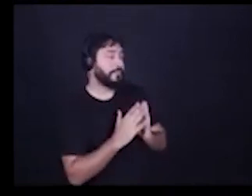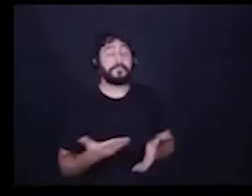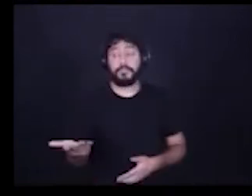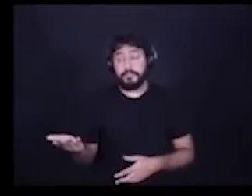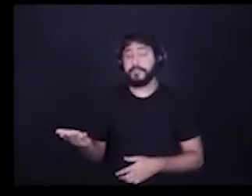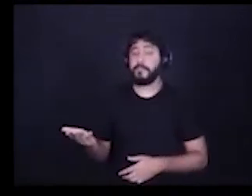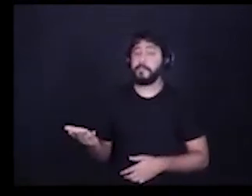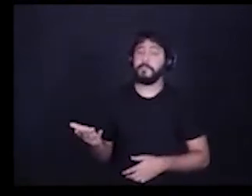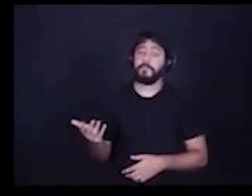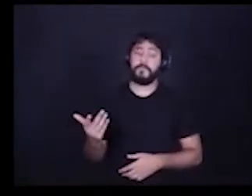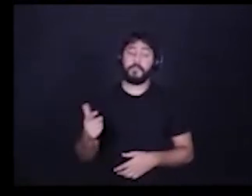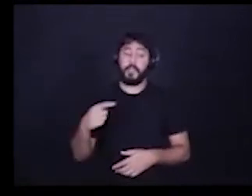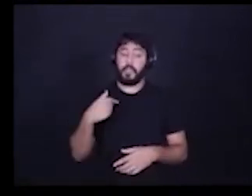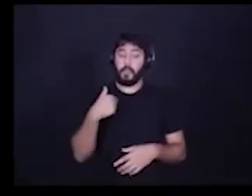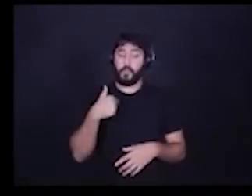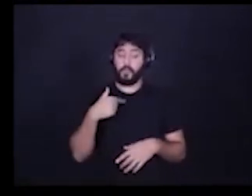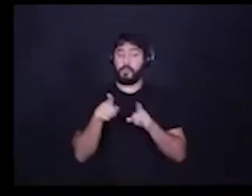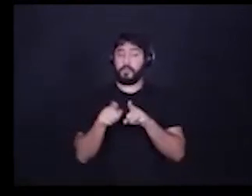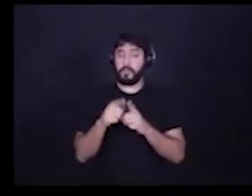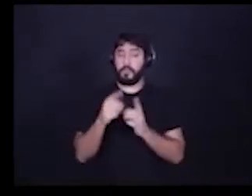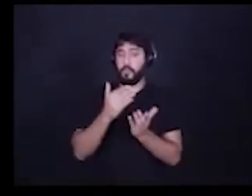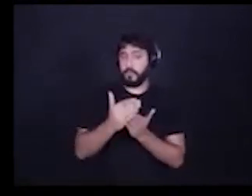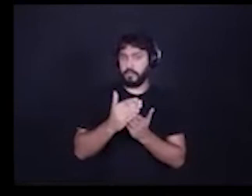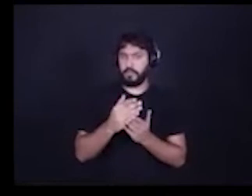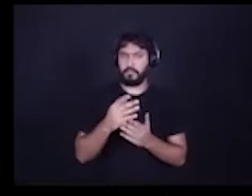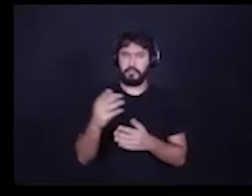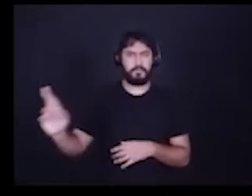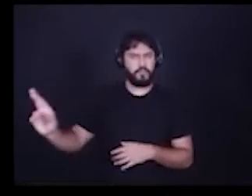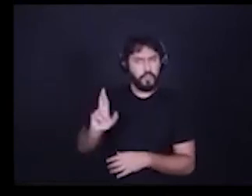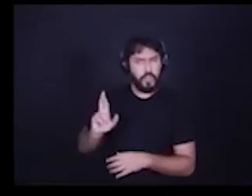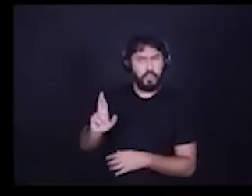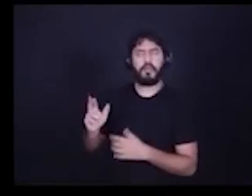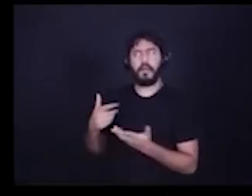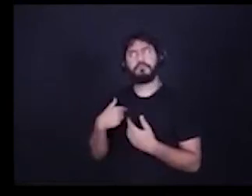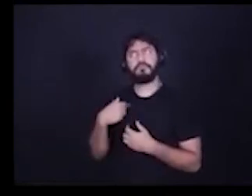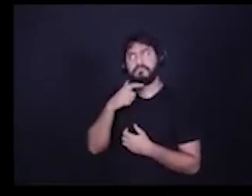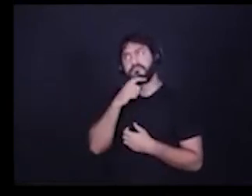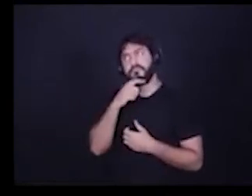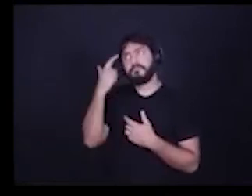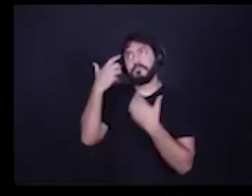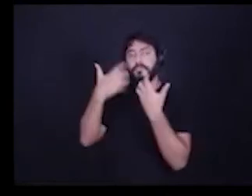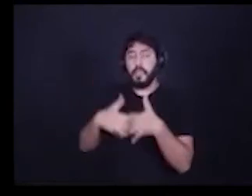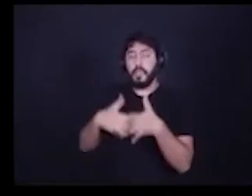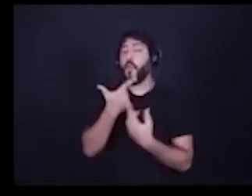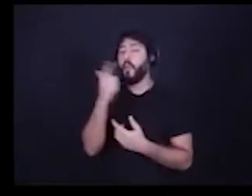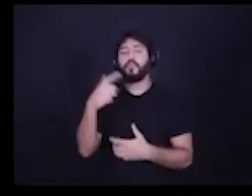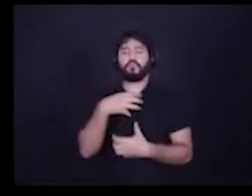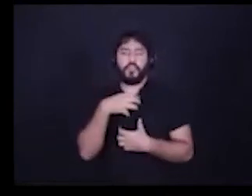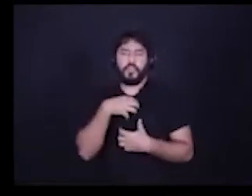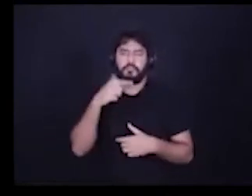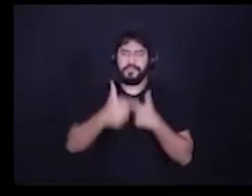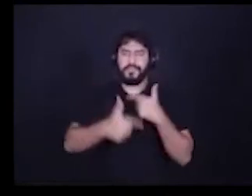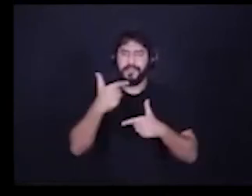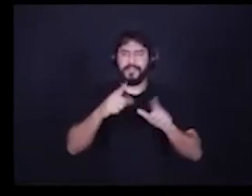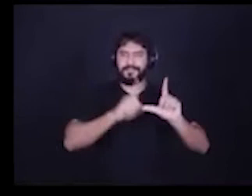Eu também comecei a experimentar, com base nesse retorno, eu comecei primeiro a experimentar outras maneiras de trabalhar também com a tipografia, porque a gente estava entendendo que